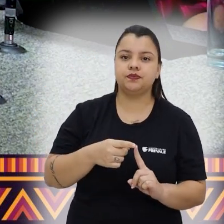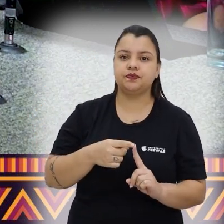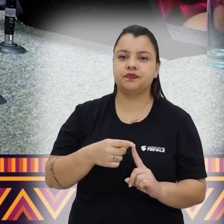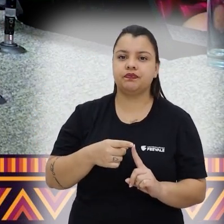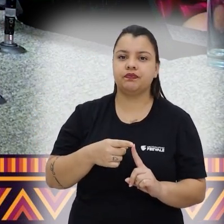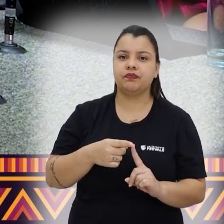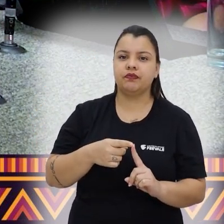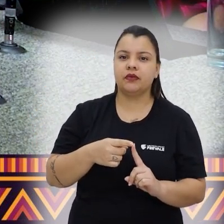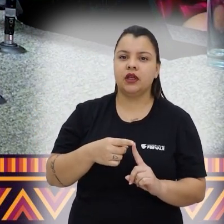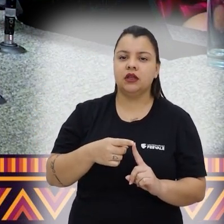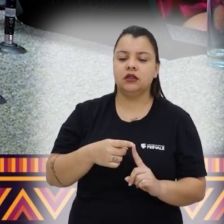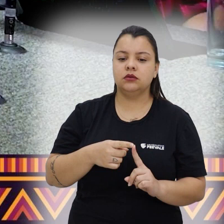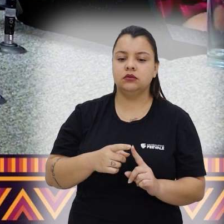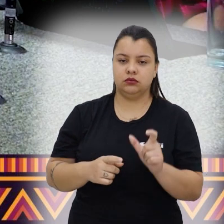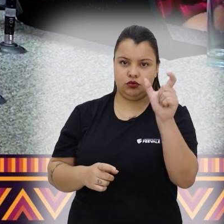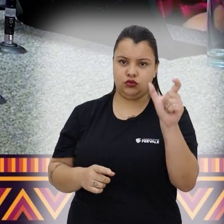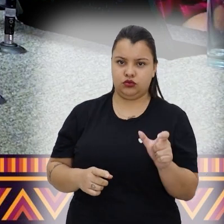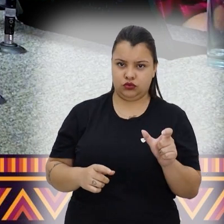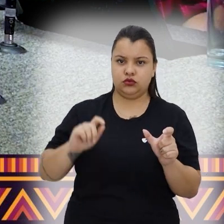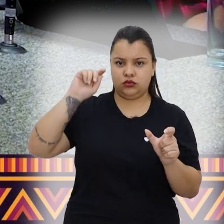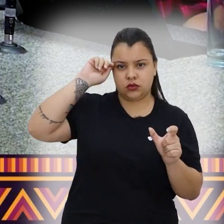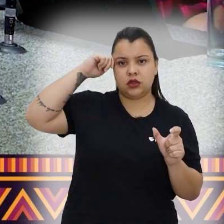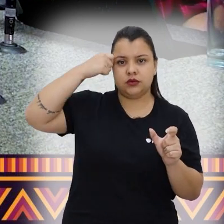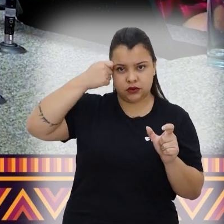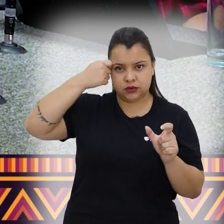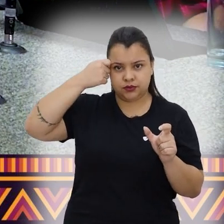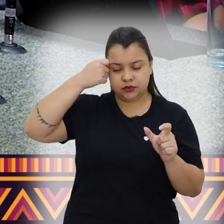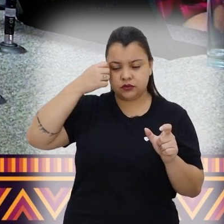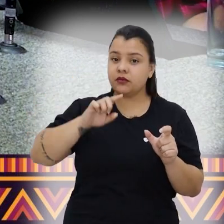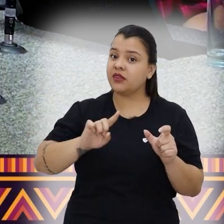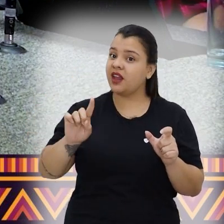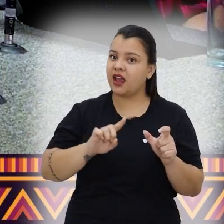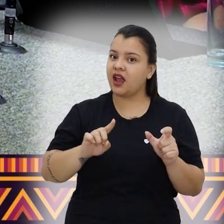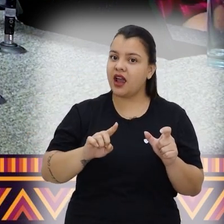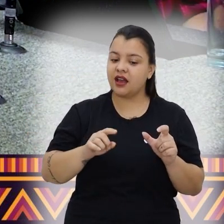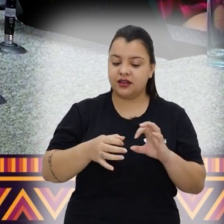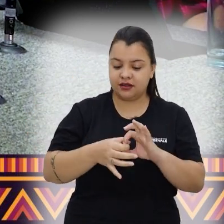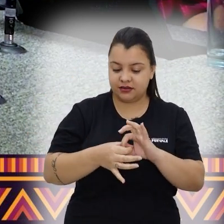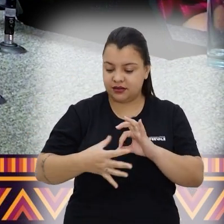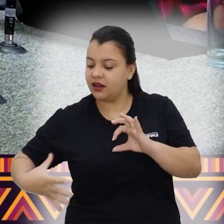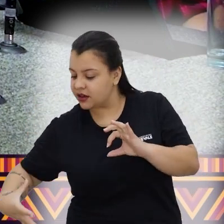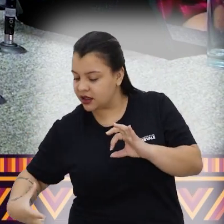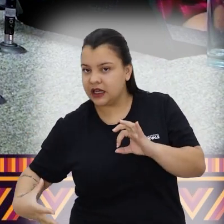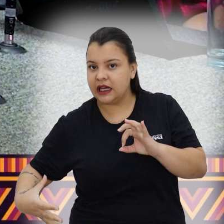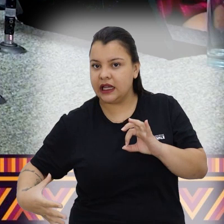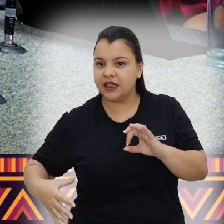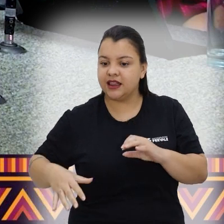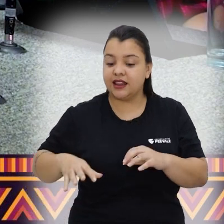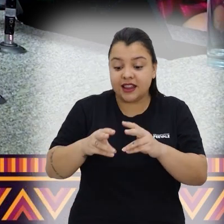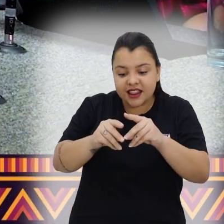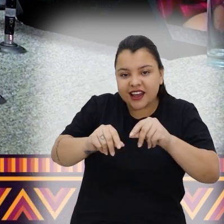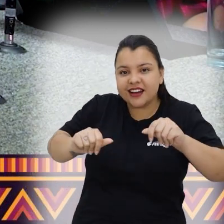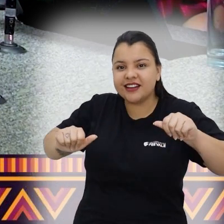Um sujeito africano, ele não se separa da terra, da água, ele não se separa